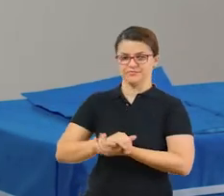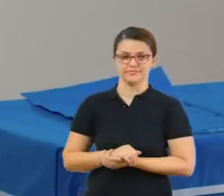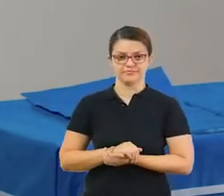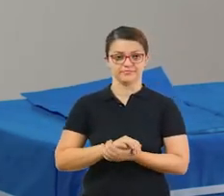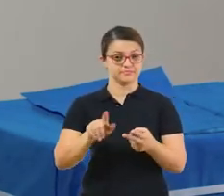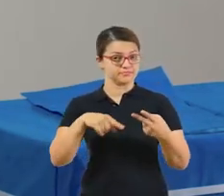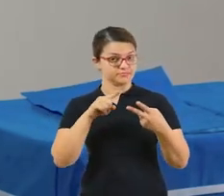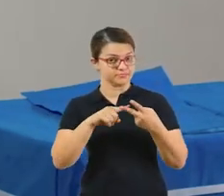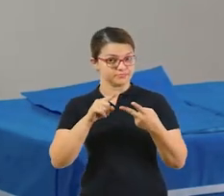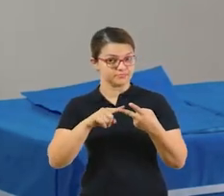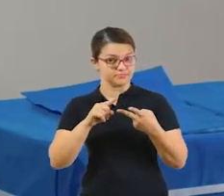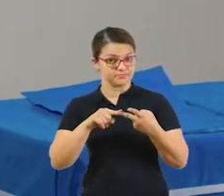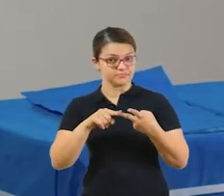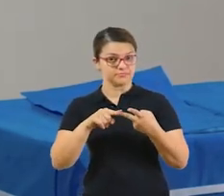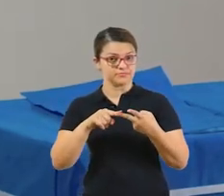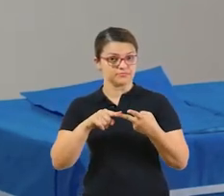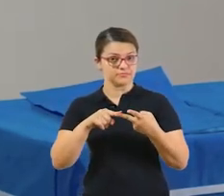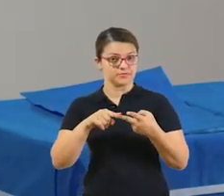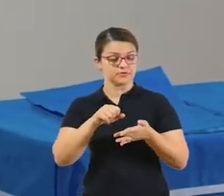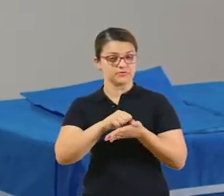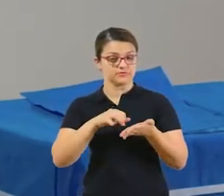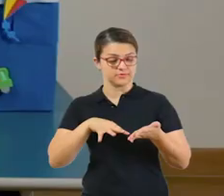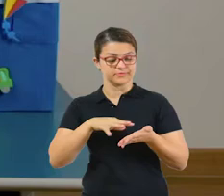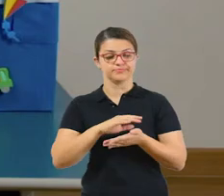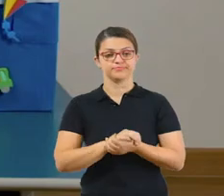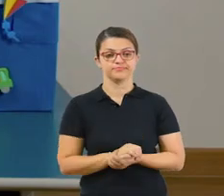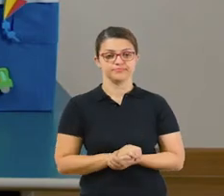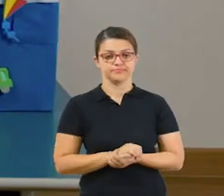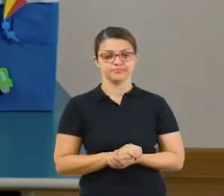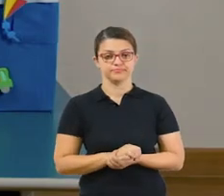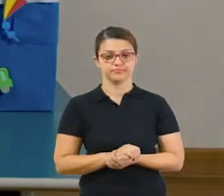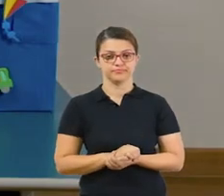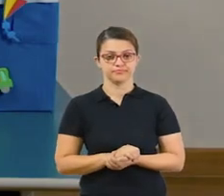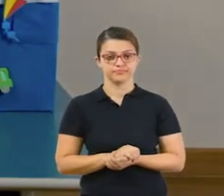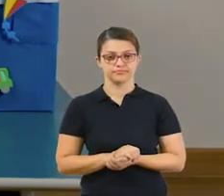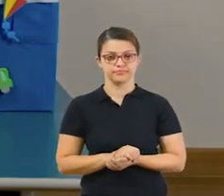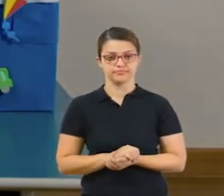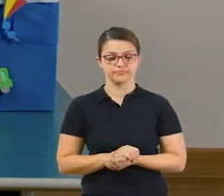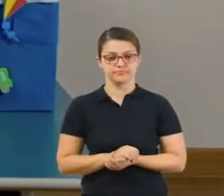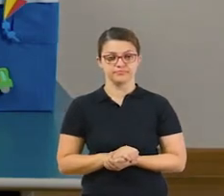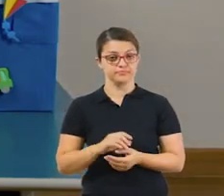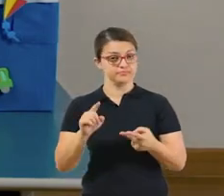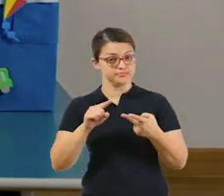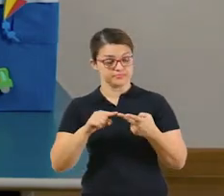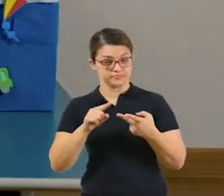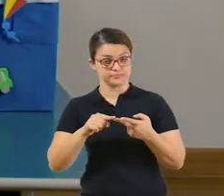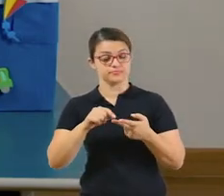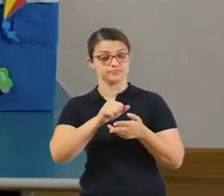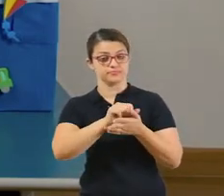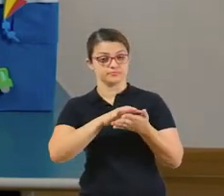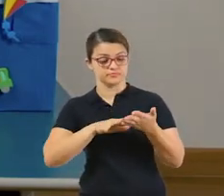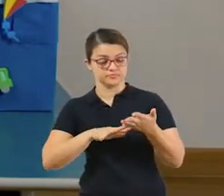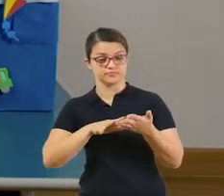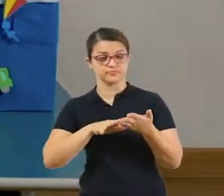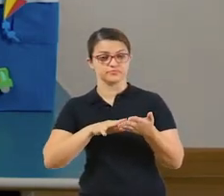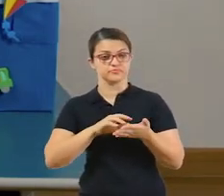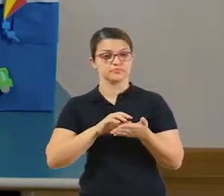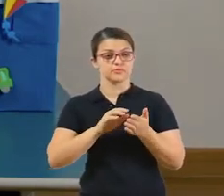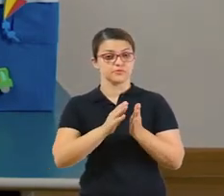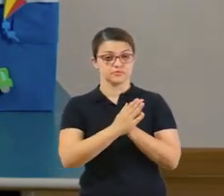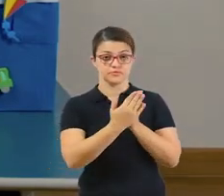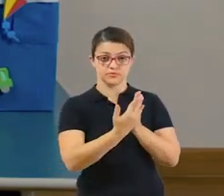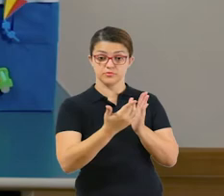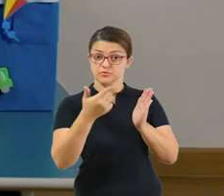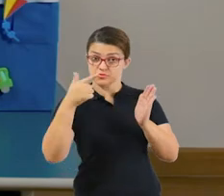E agora vamos para a segunda proposta. Nessa segunda atividade, vou propor a vocês